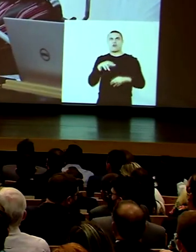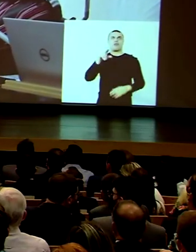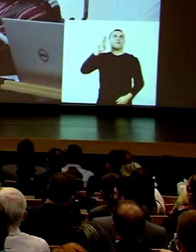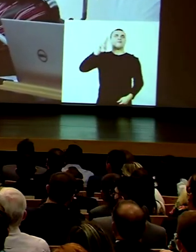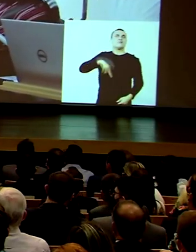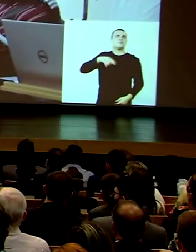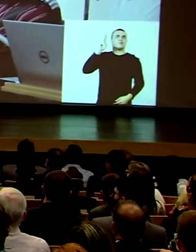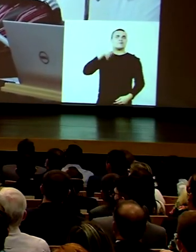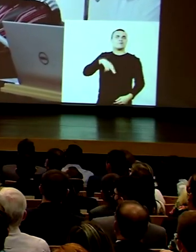Nunca.